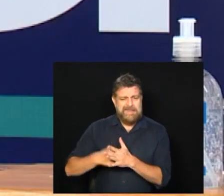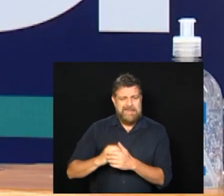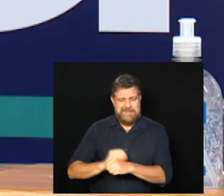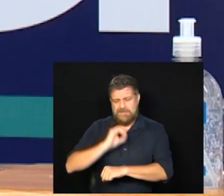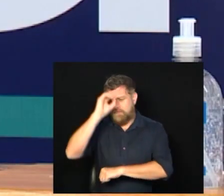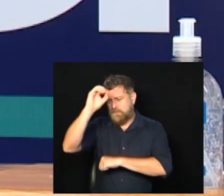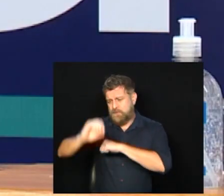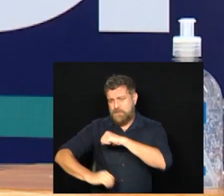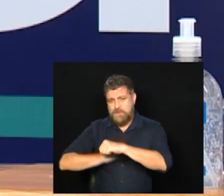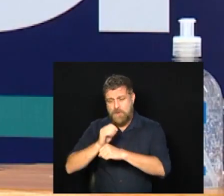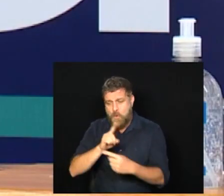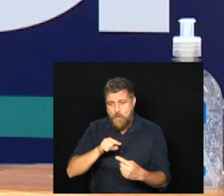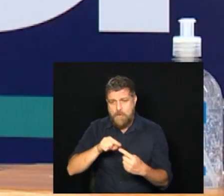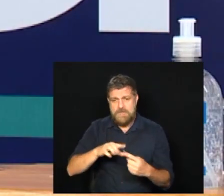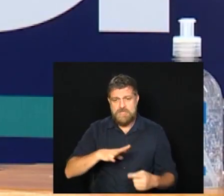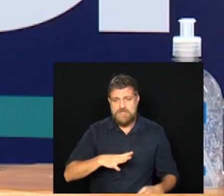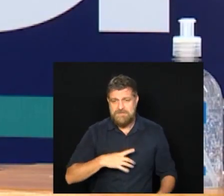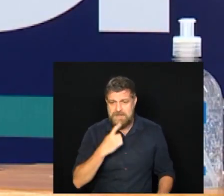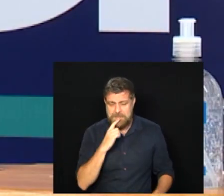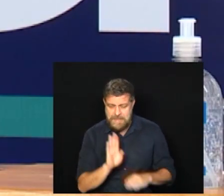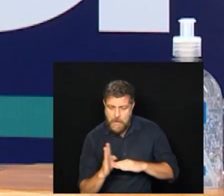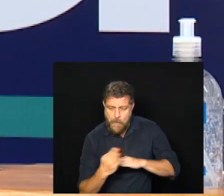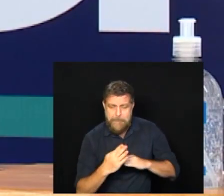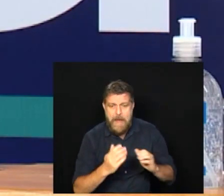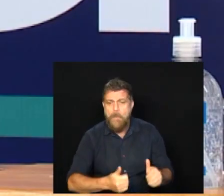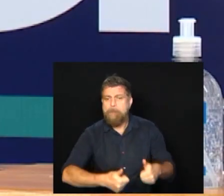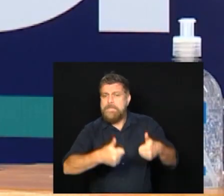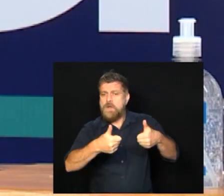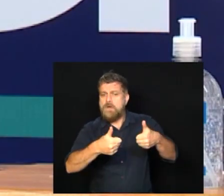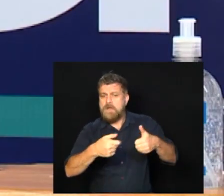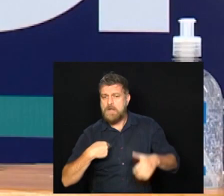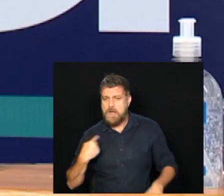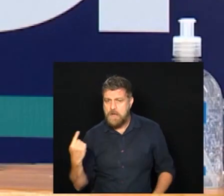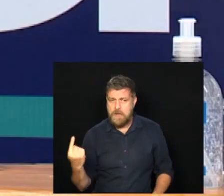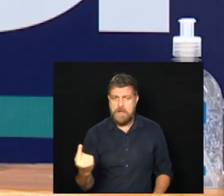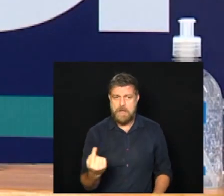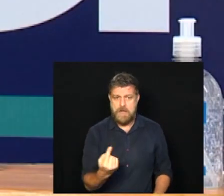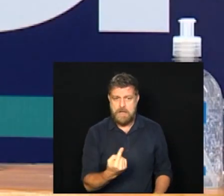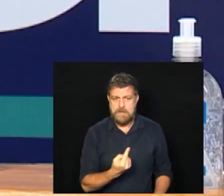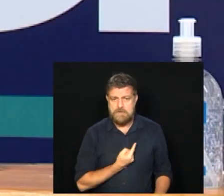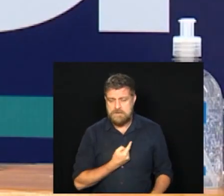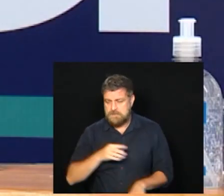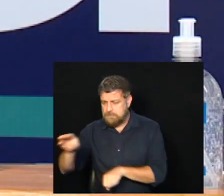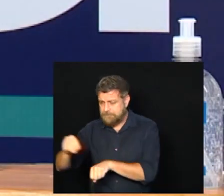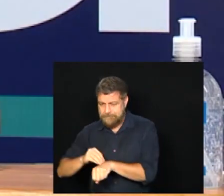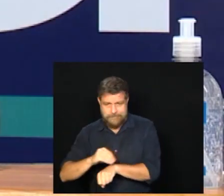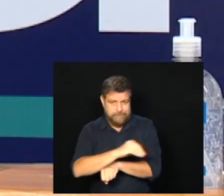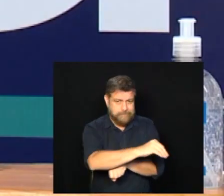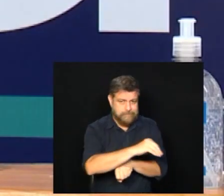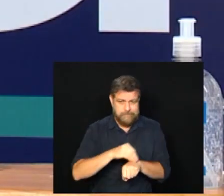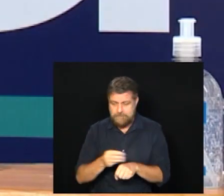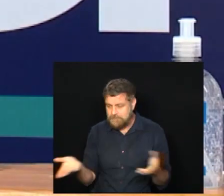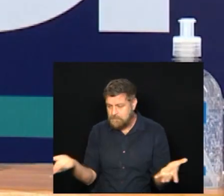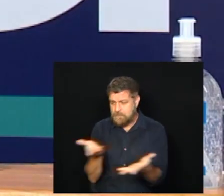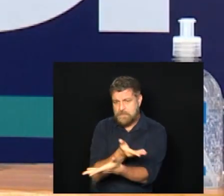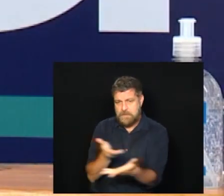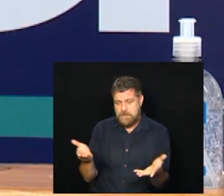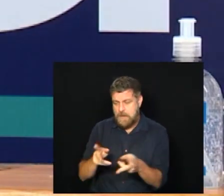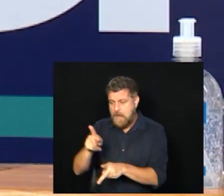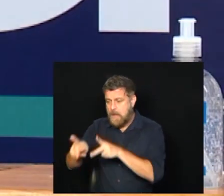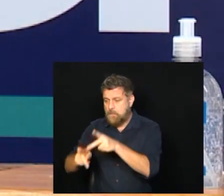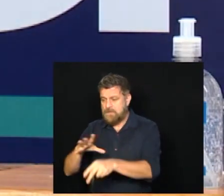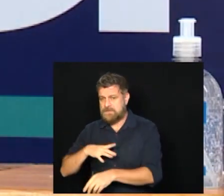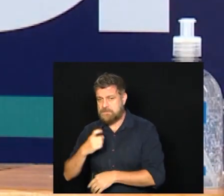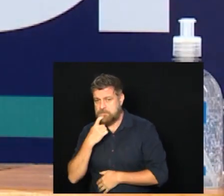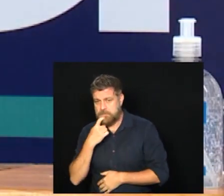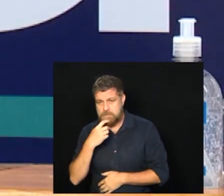para melhorias nos nossos bairros. E nós somos aí esse elo, né, entre a população